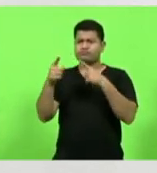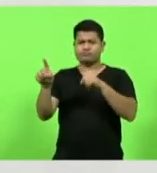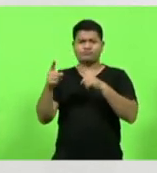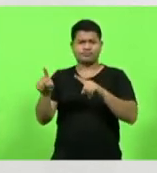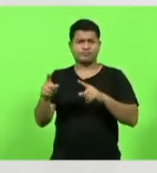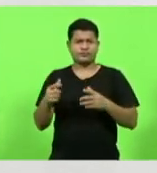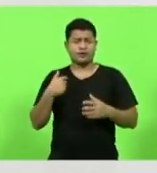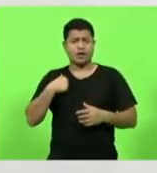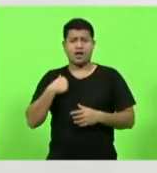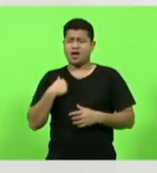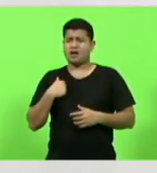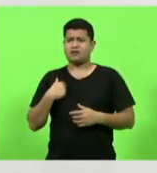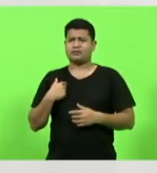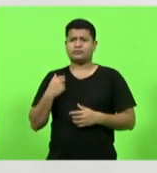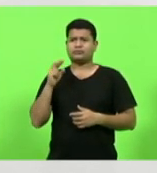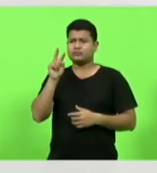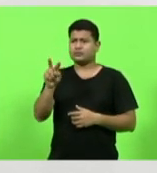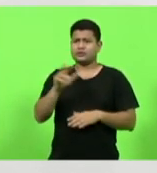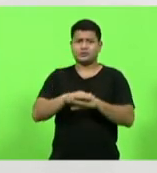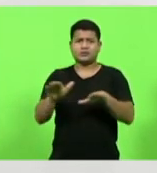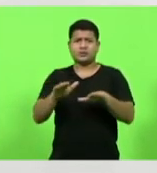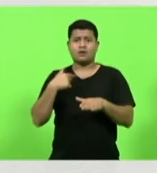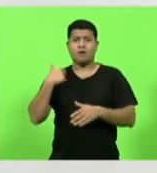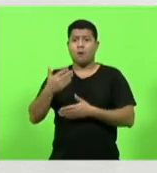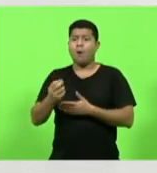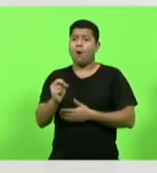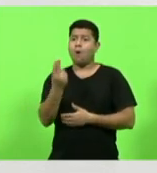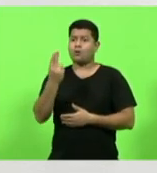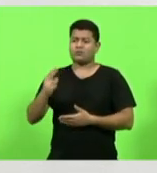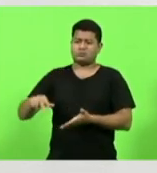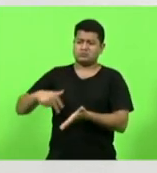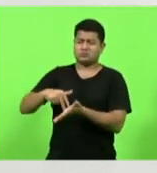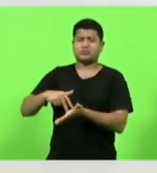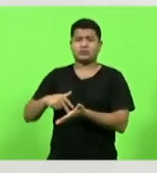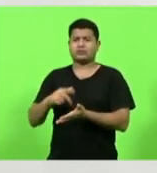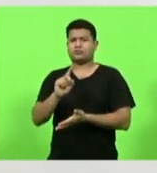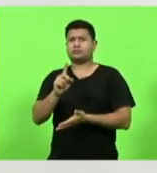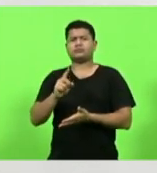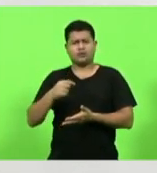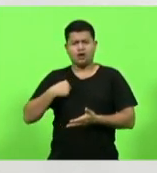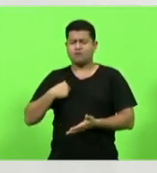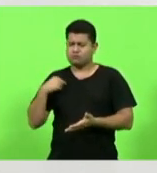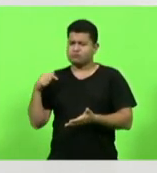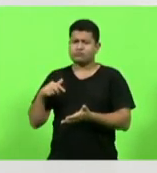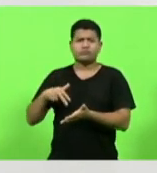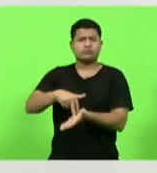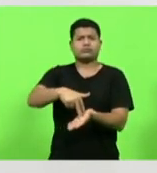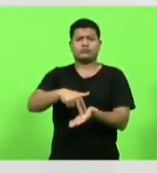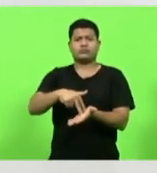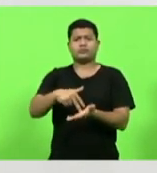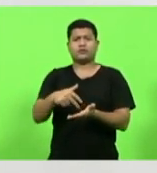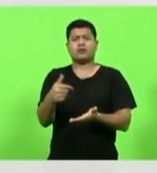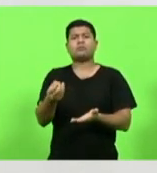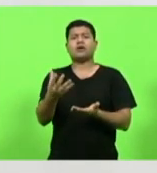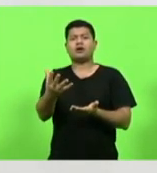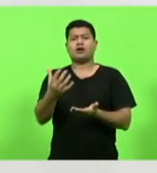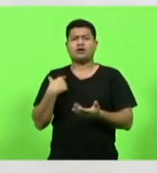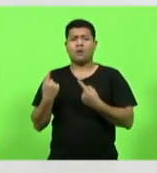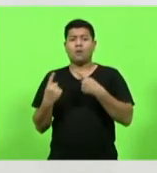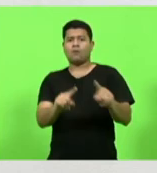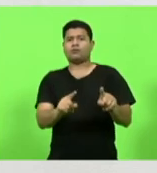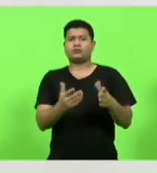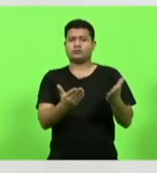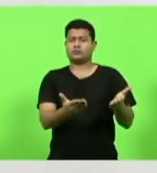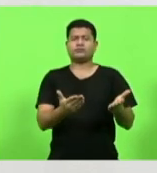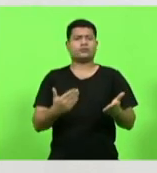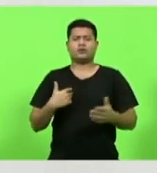nem sequer a gente poder se manifestar. Não, eu me manifesto sim, contrário a esse tipo de insulto